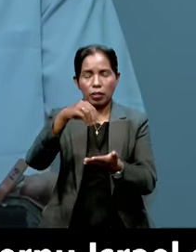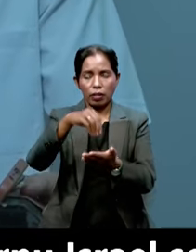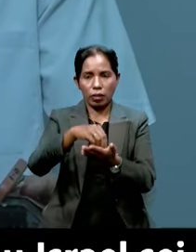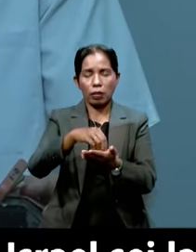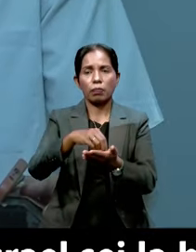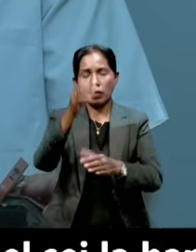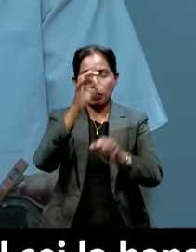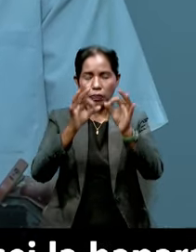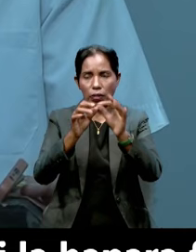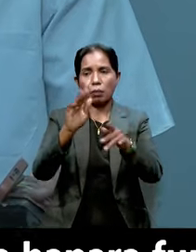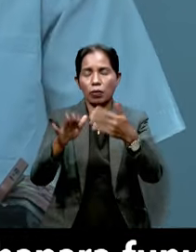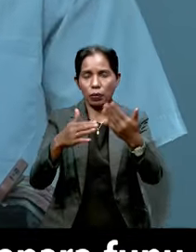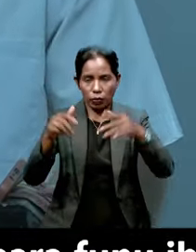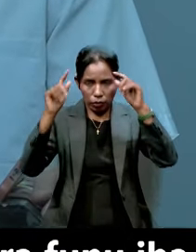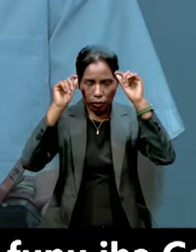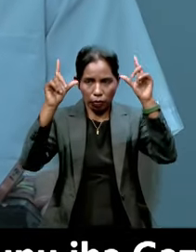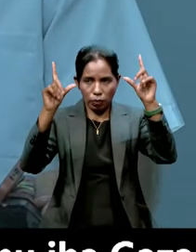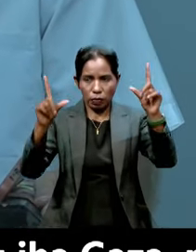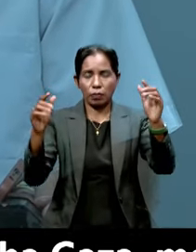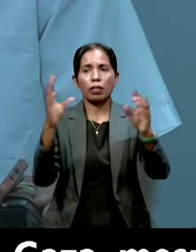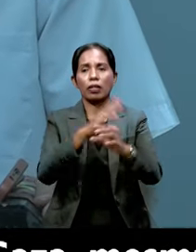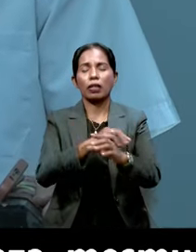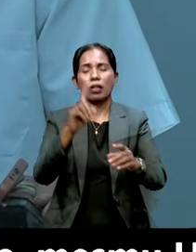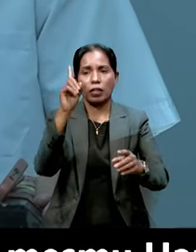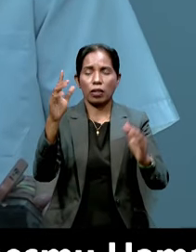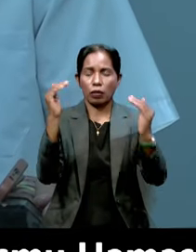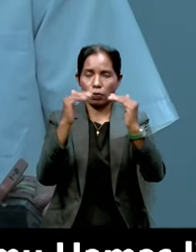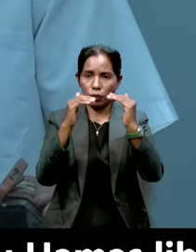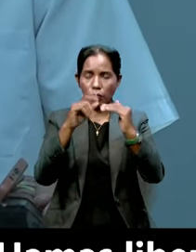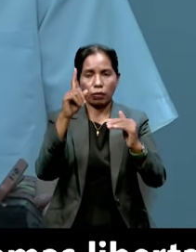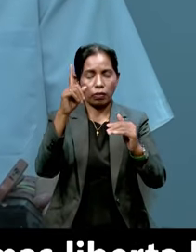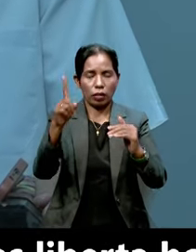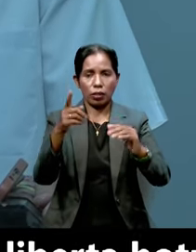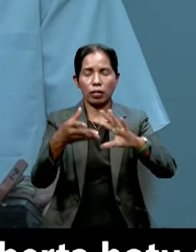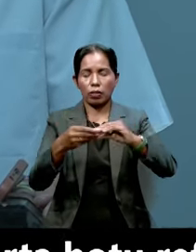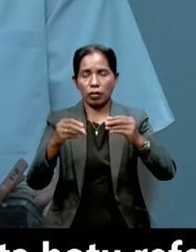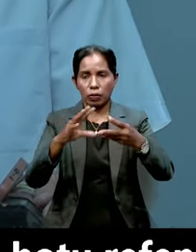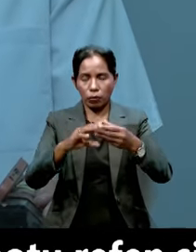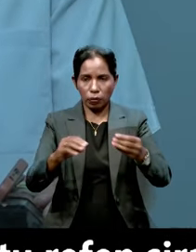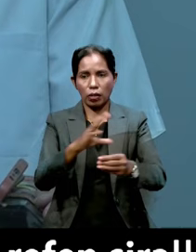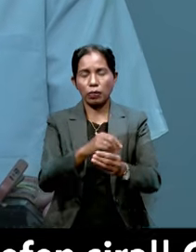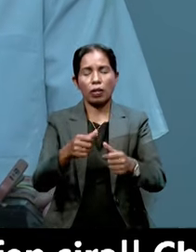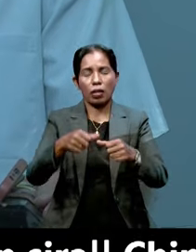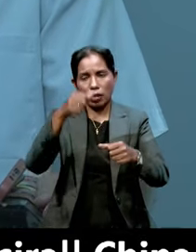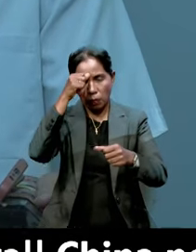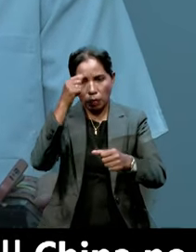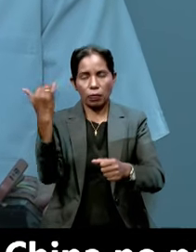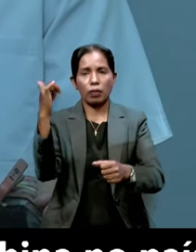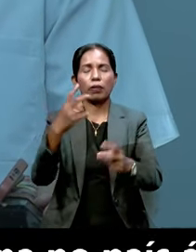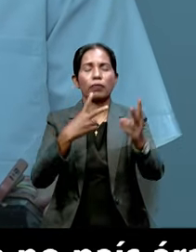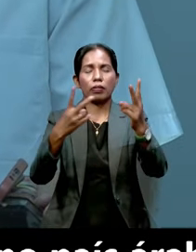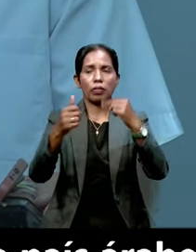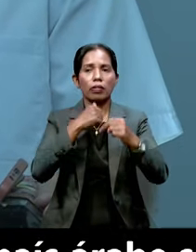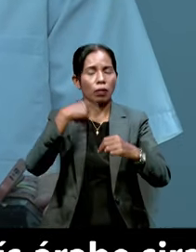de Timor que tenha um encontro histórico para lembrar para sempre esta visita do Papa, amo